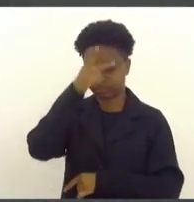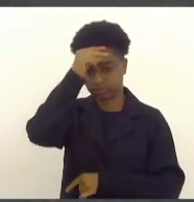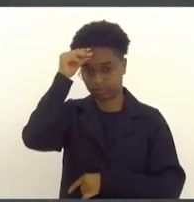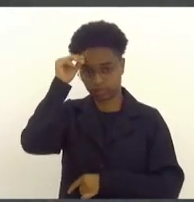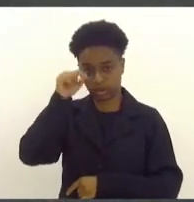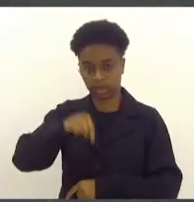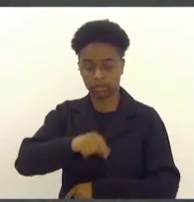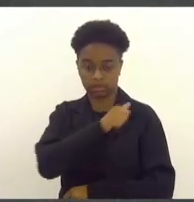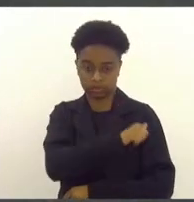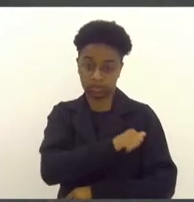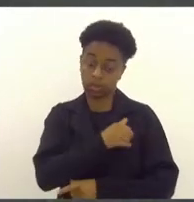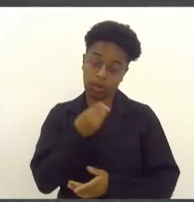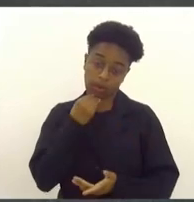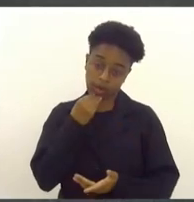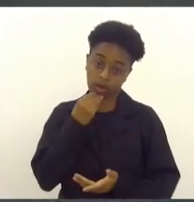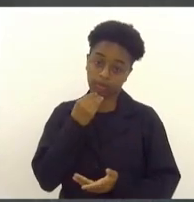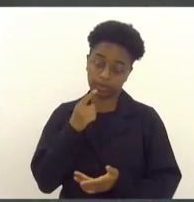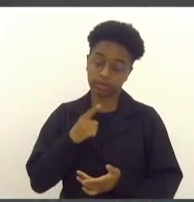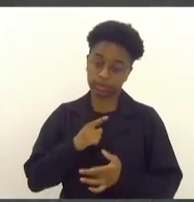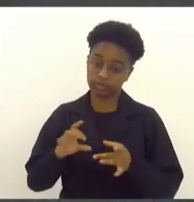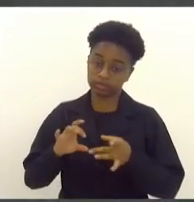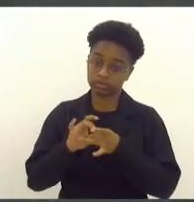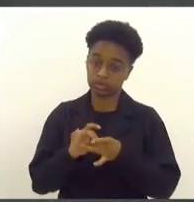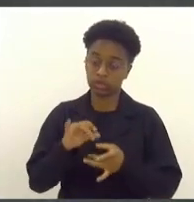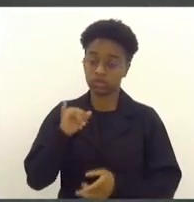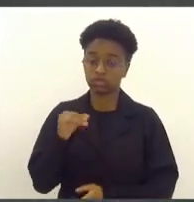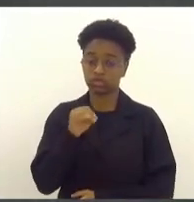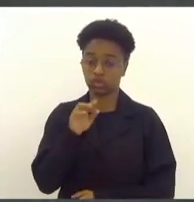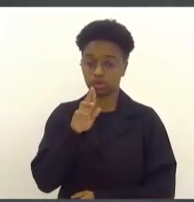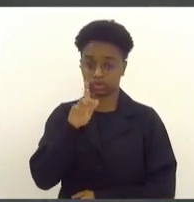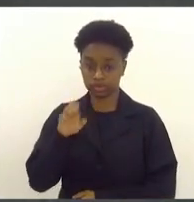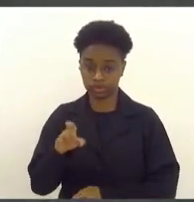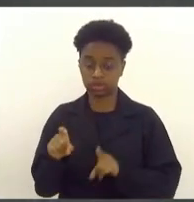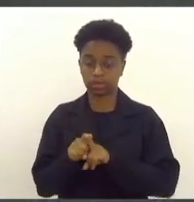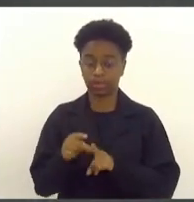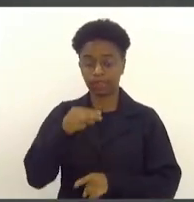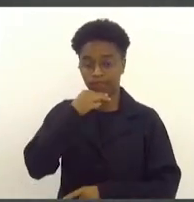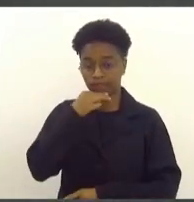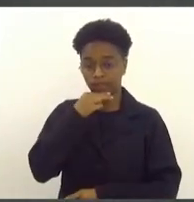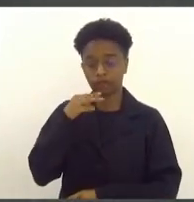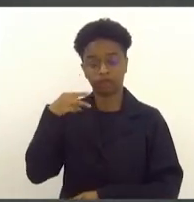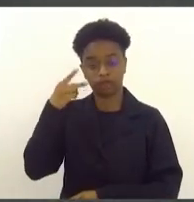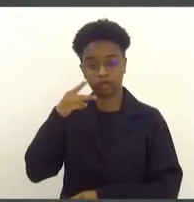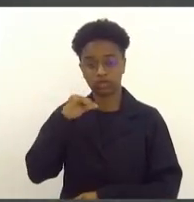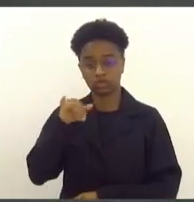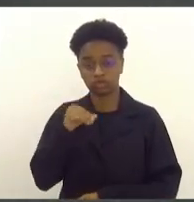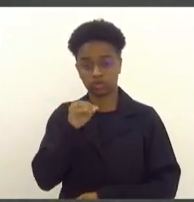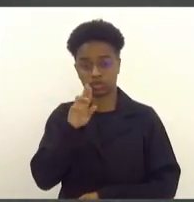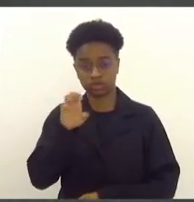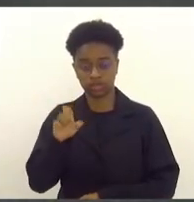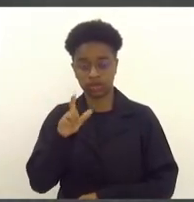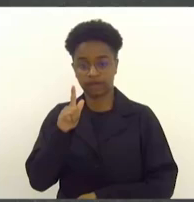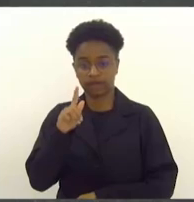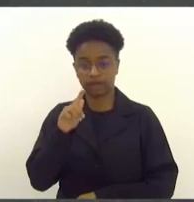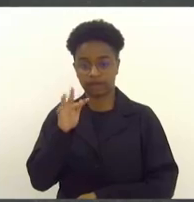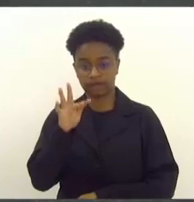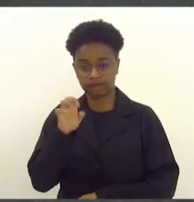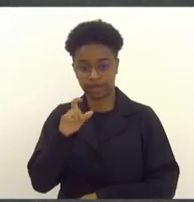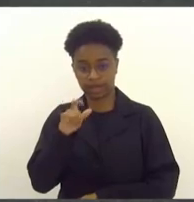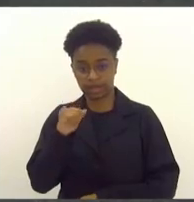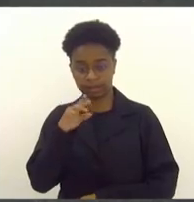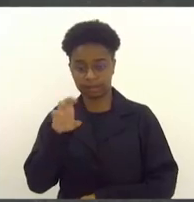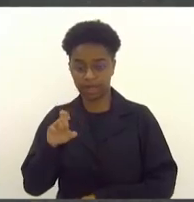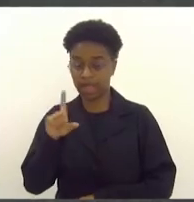evidentemente faz parte do jogo O Jorge Felipe que é neto do vereador Jorge Felipe Jorge Felipe foi secretário do